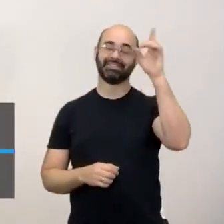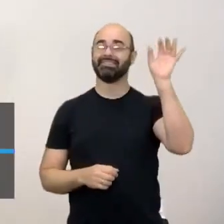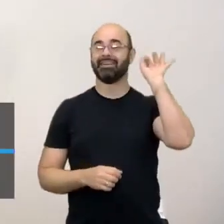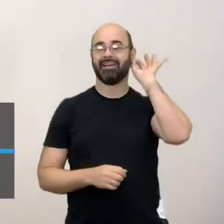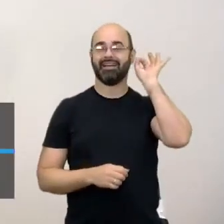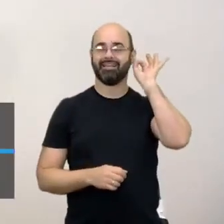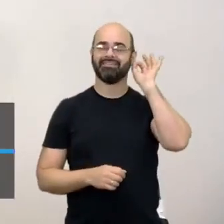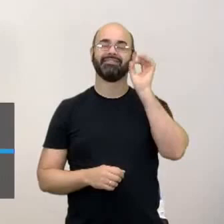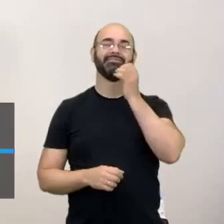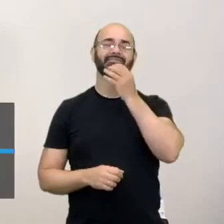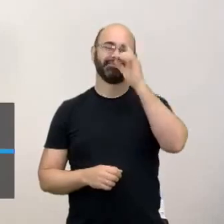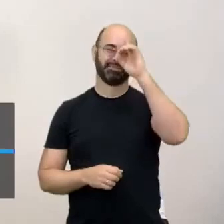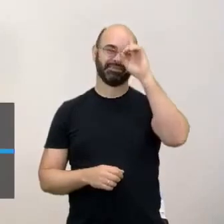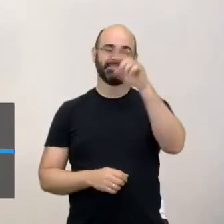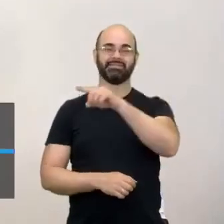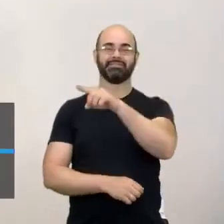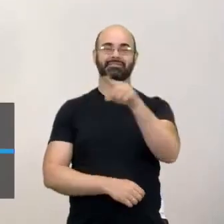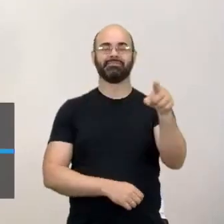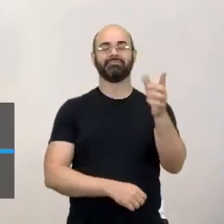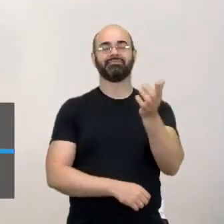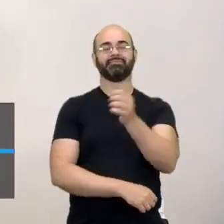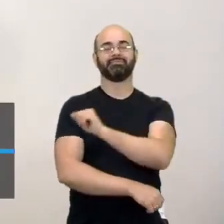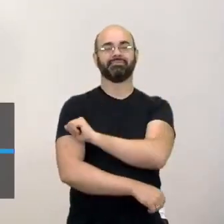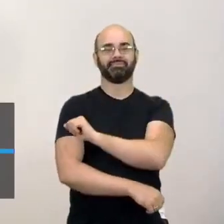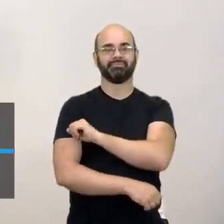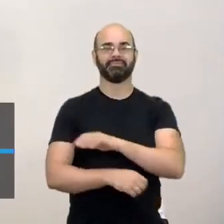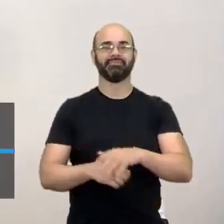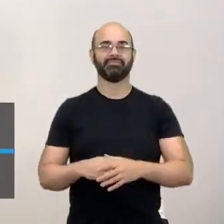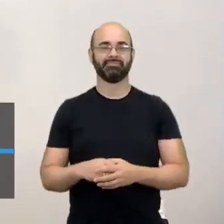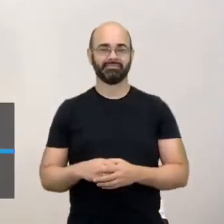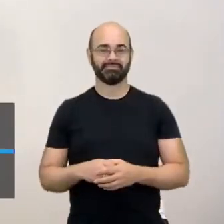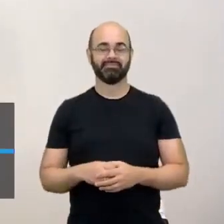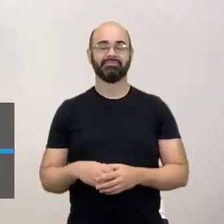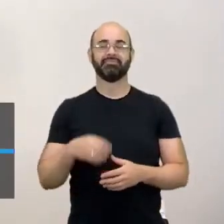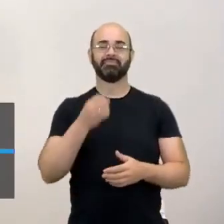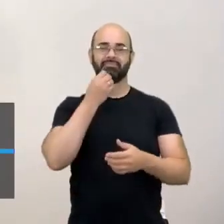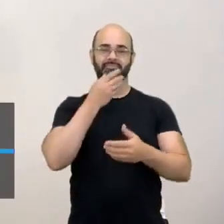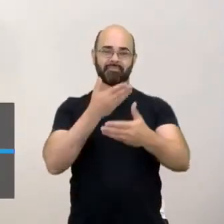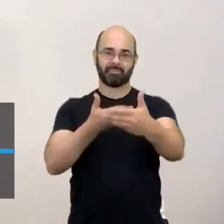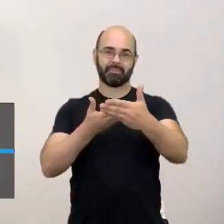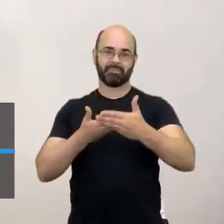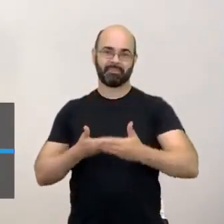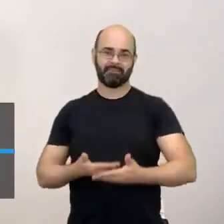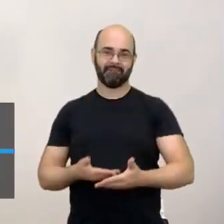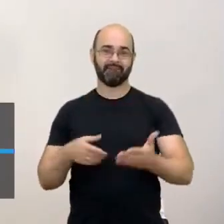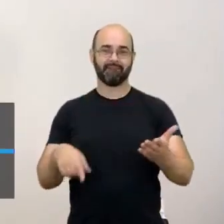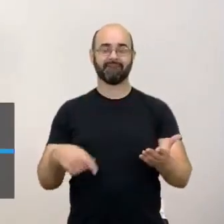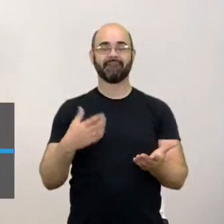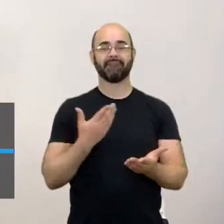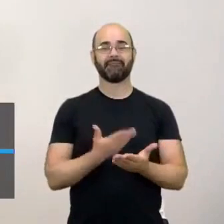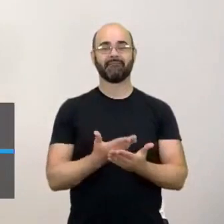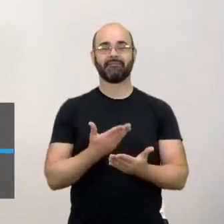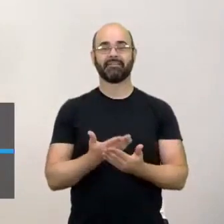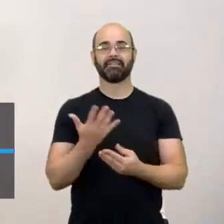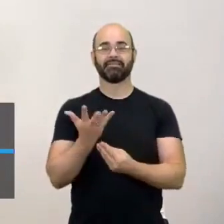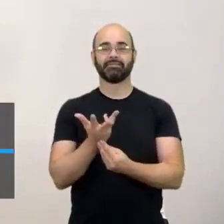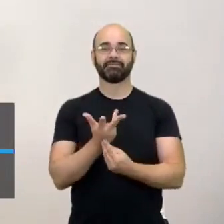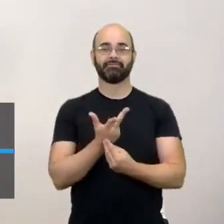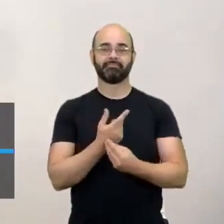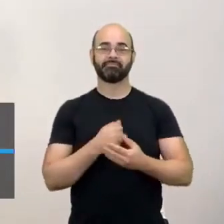ano, professores, estudantes, comunidade escolar, responsáveis, sejam todos bem-vindos a mais uma aula de arte. Estarei aqui